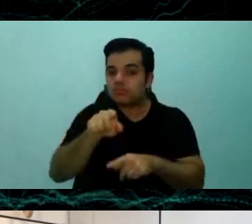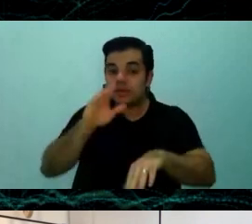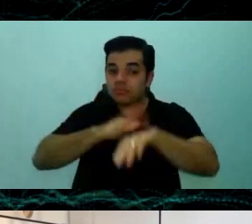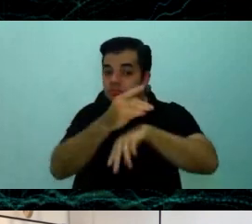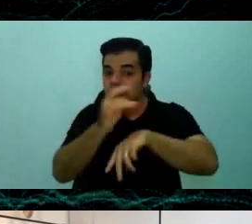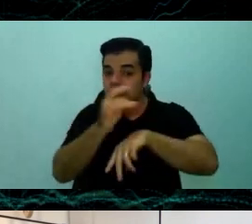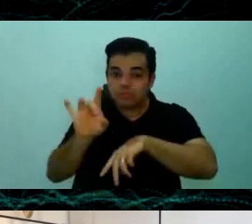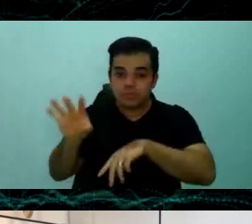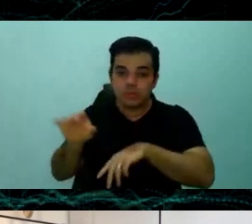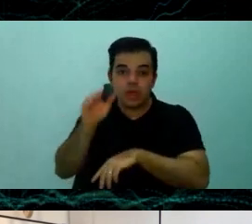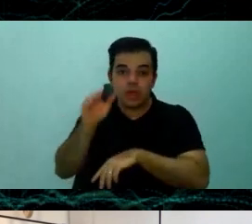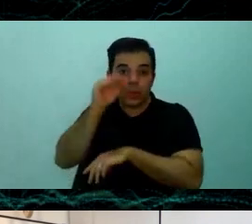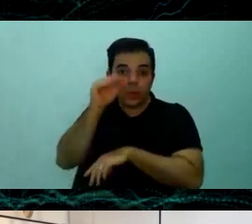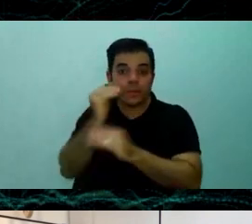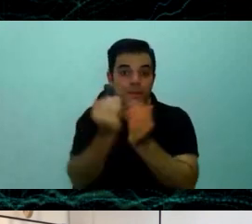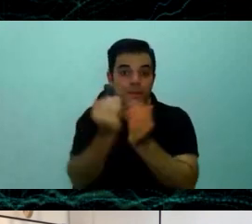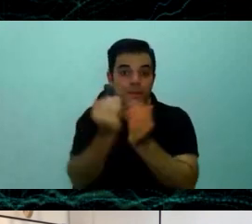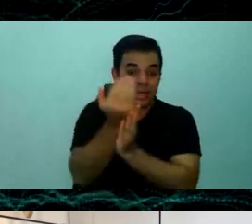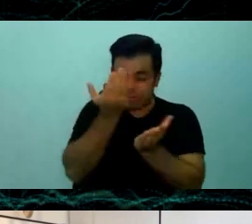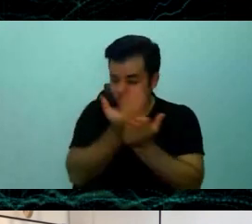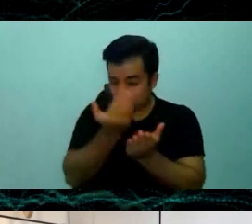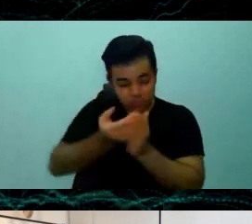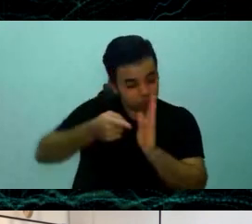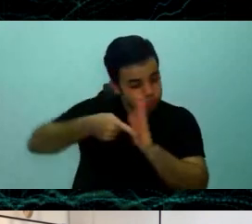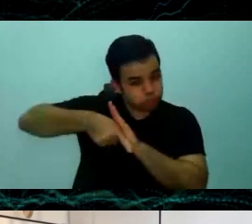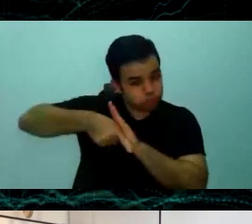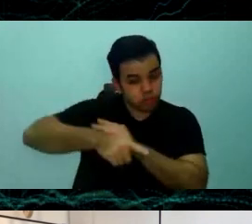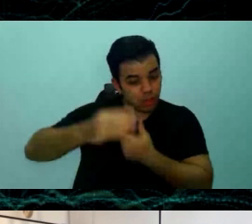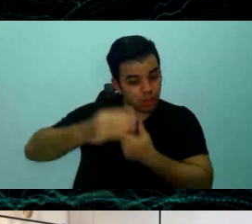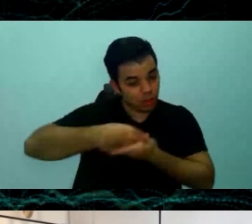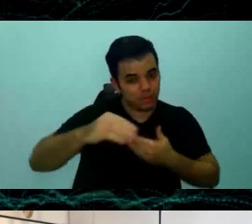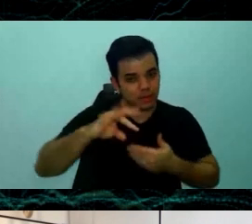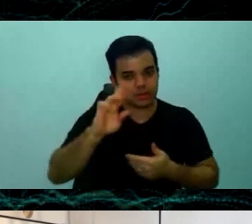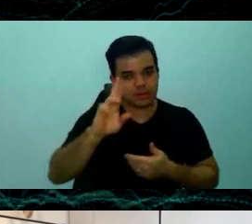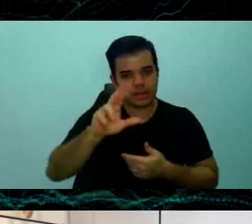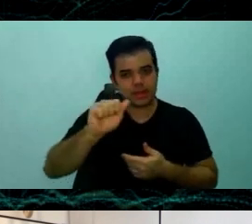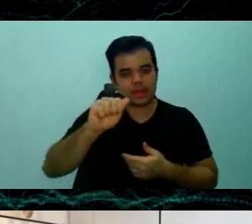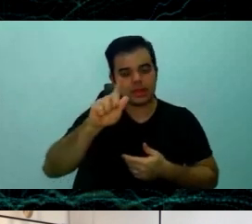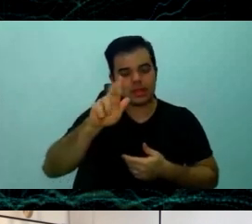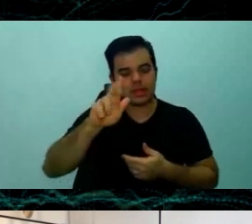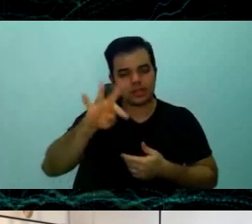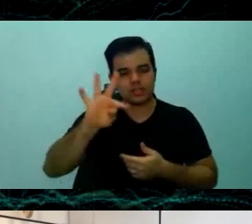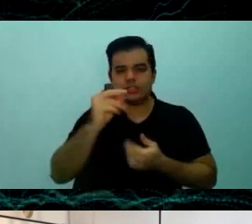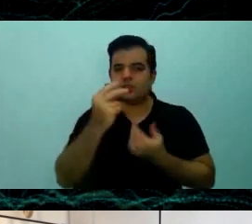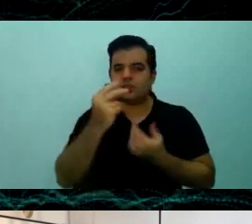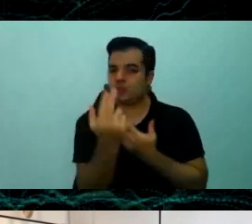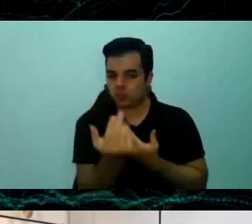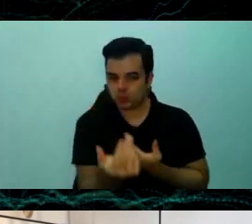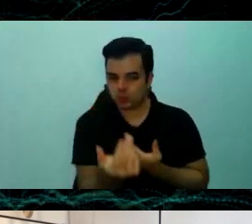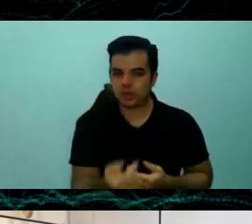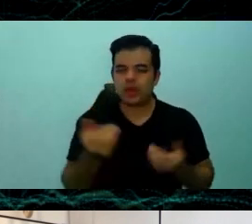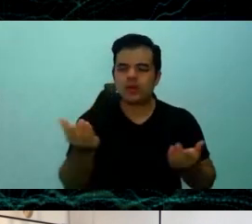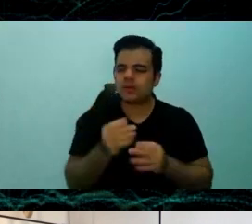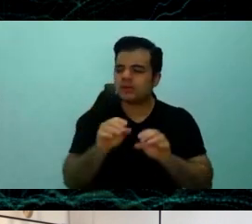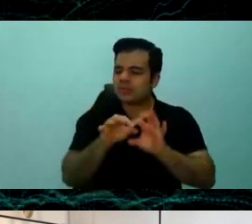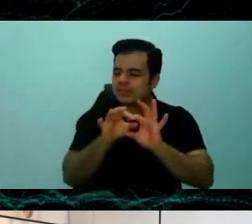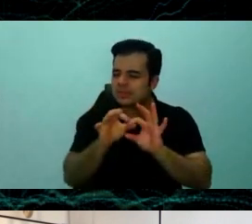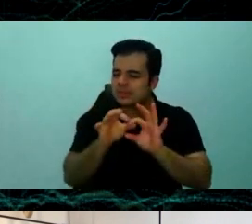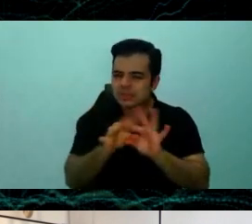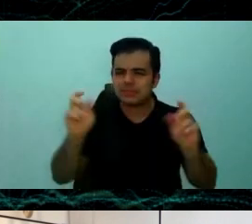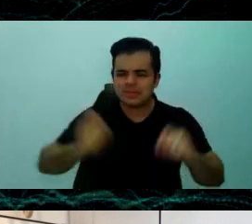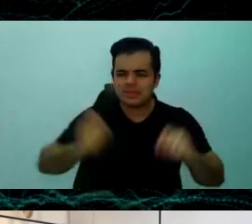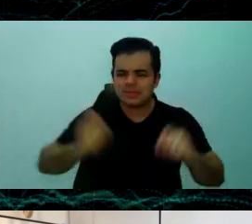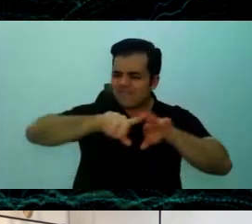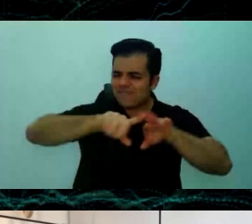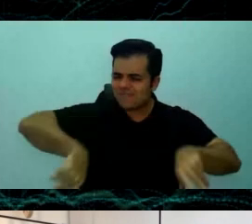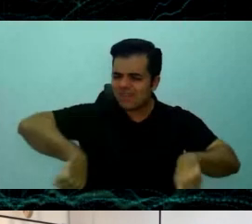para estudar um pouquinho mais do Terra Grande. No final aqui, eu fiz um lab bem rapidinho e eu pretendo mostrar para vocês o que que dá para fazer com ele, tá?